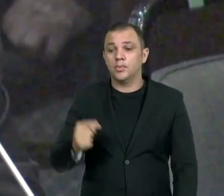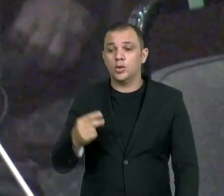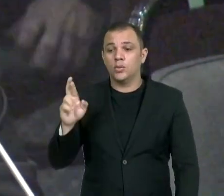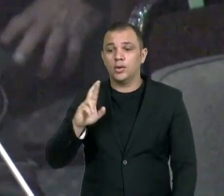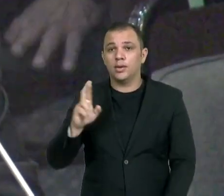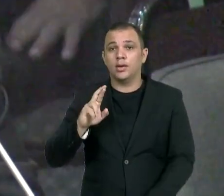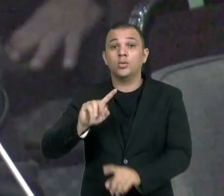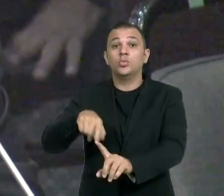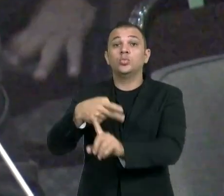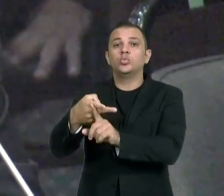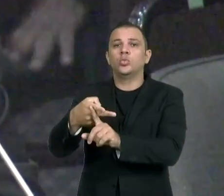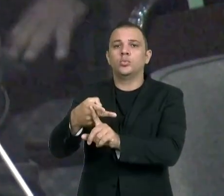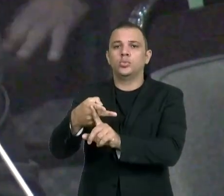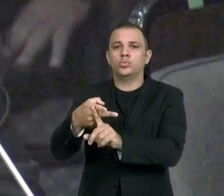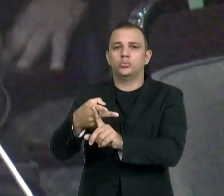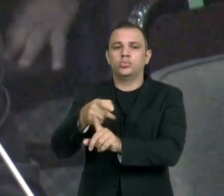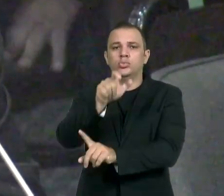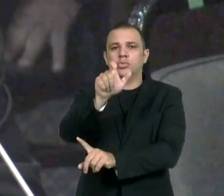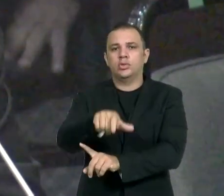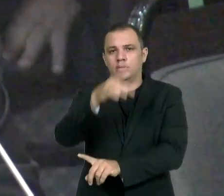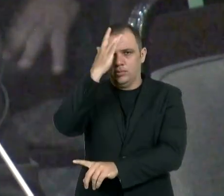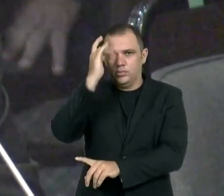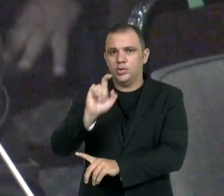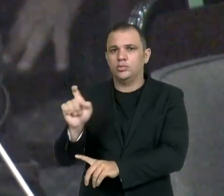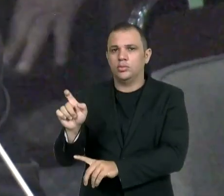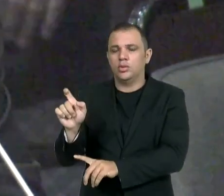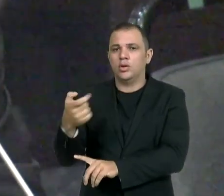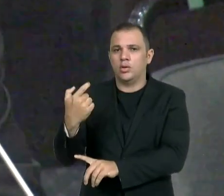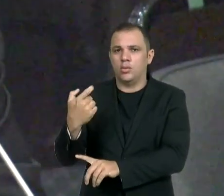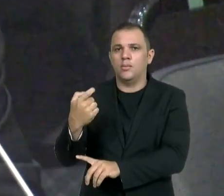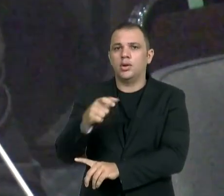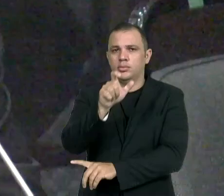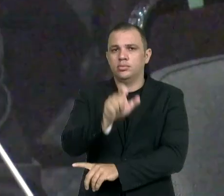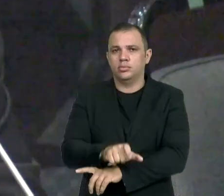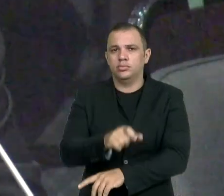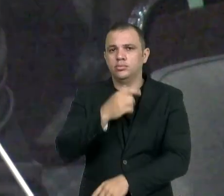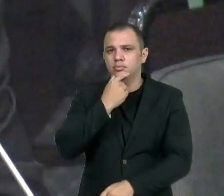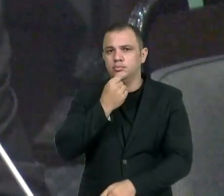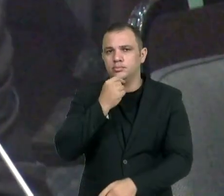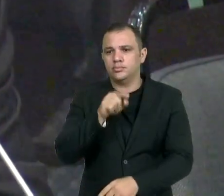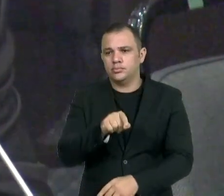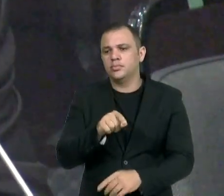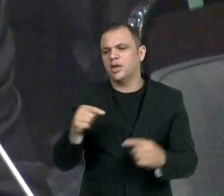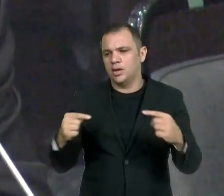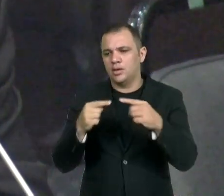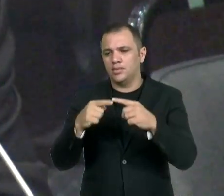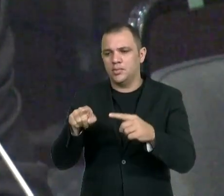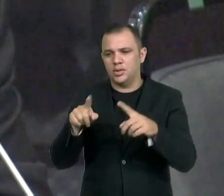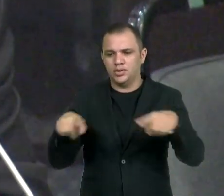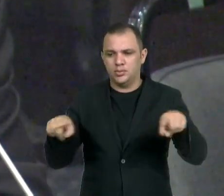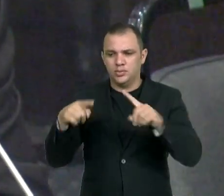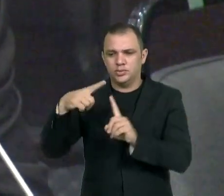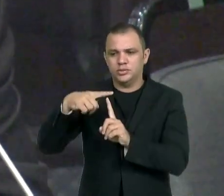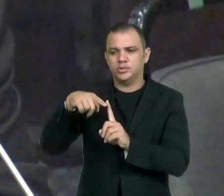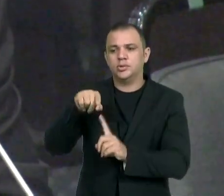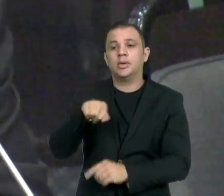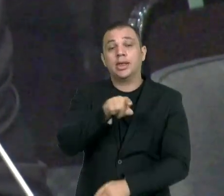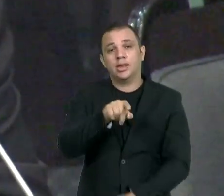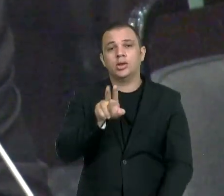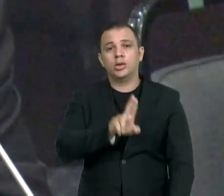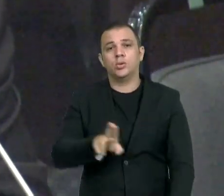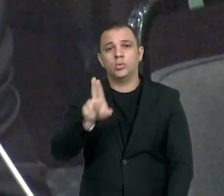cachê que estaria normalmente aí dedicado a um artista como esse. É o preço que ele pratica de mercado, isso aí